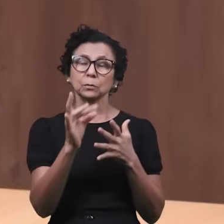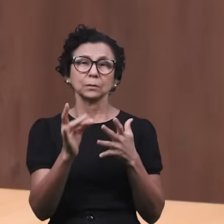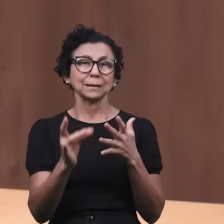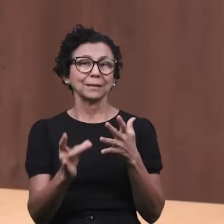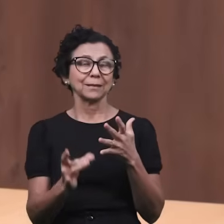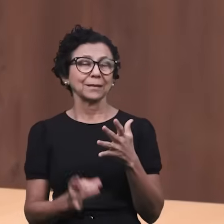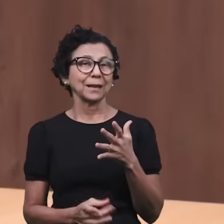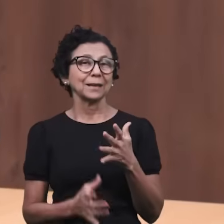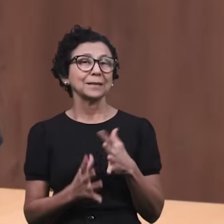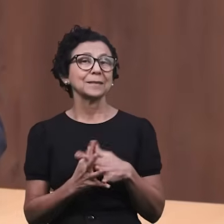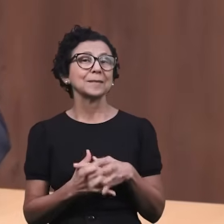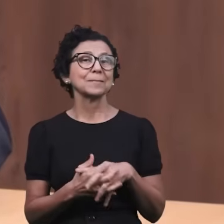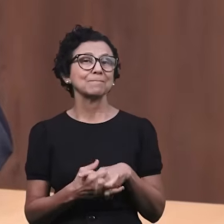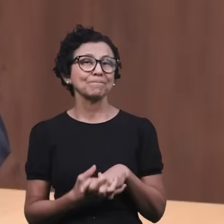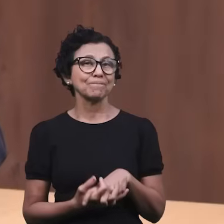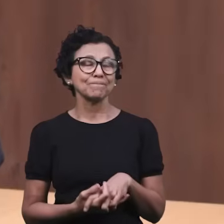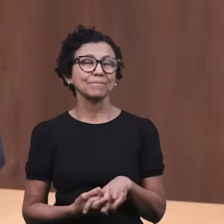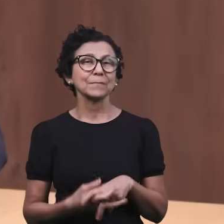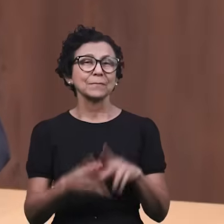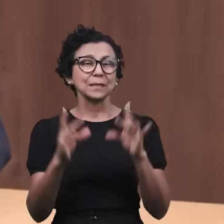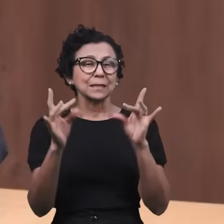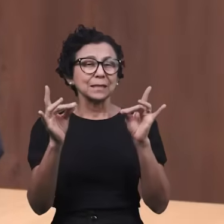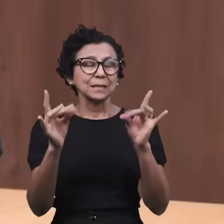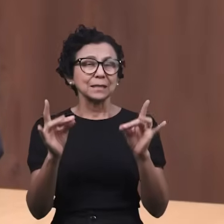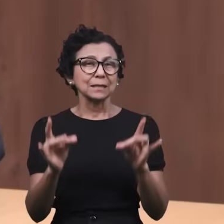projeto, detalhes